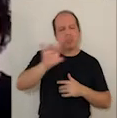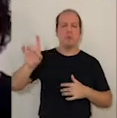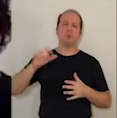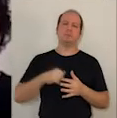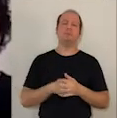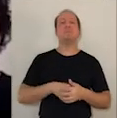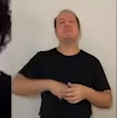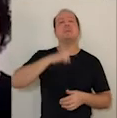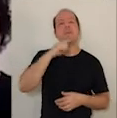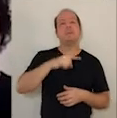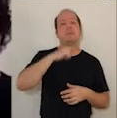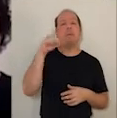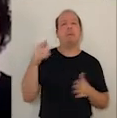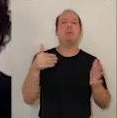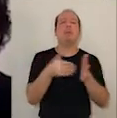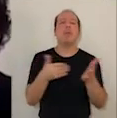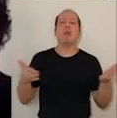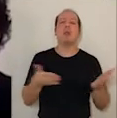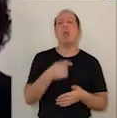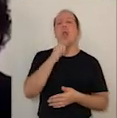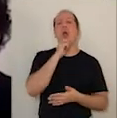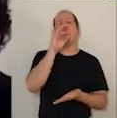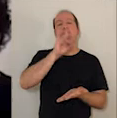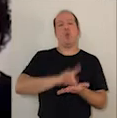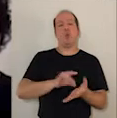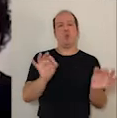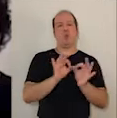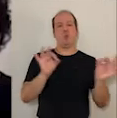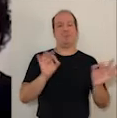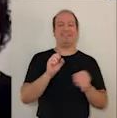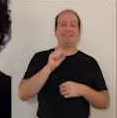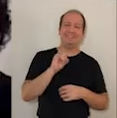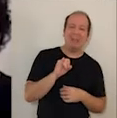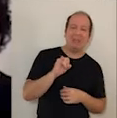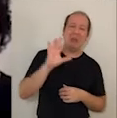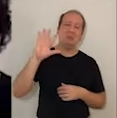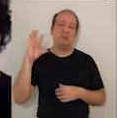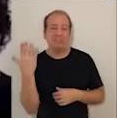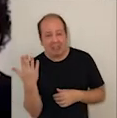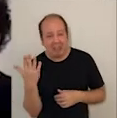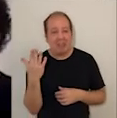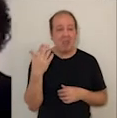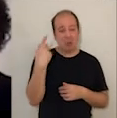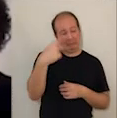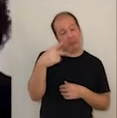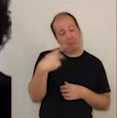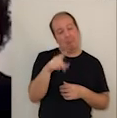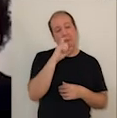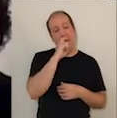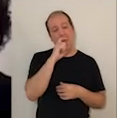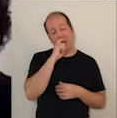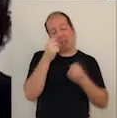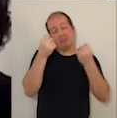Ninguém, até aqui, confirmou o seu depoimento, a não ser que Corbate, o seu pai, deseje